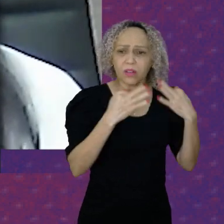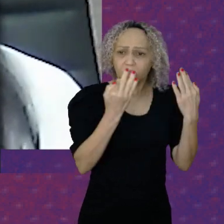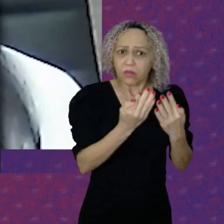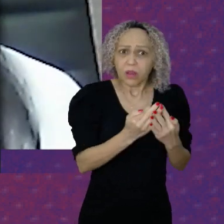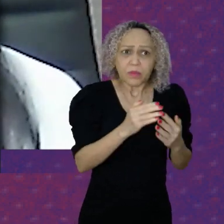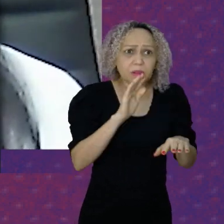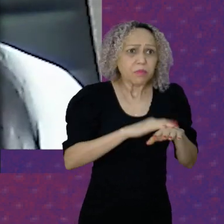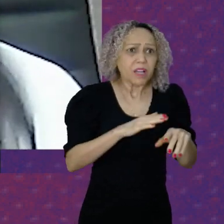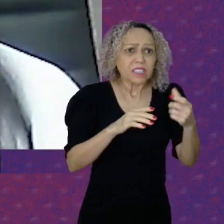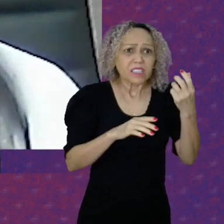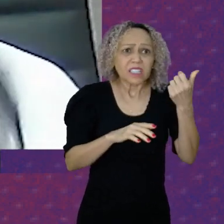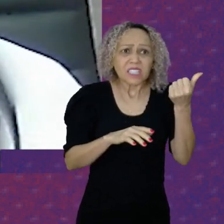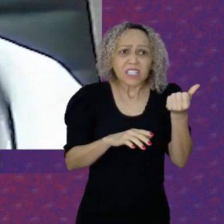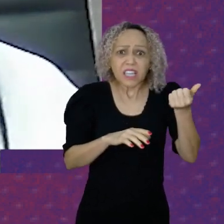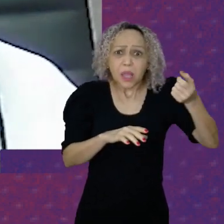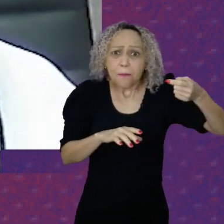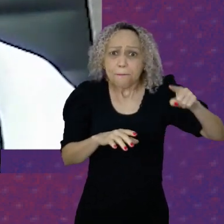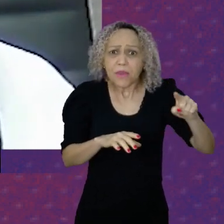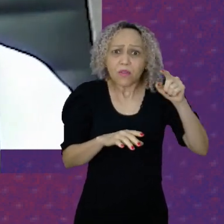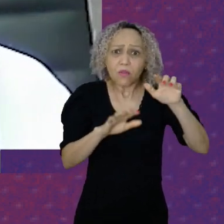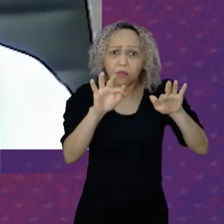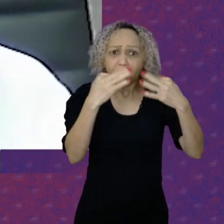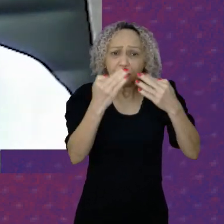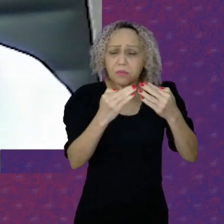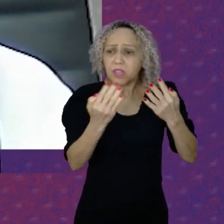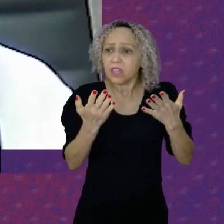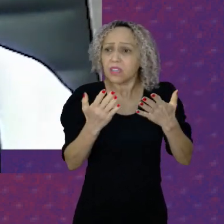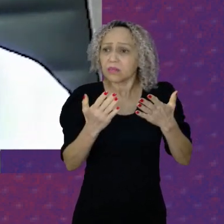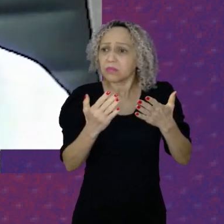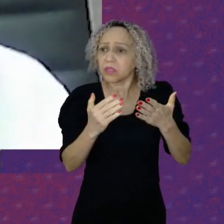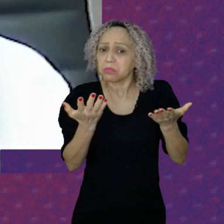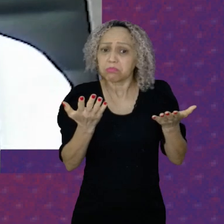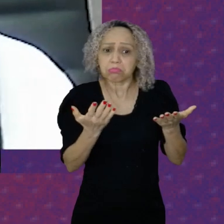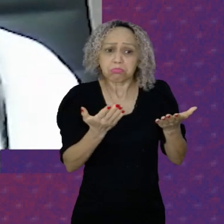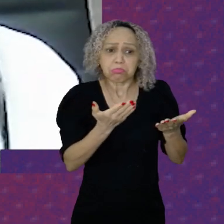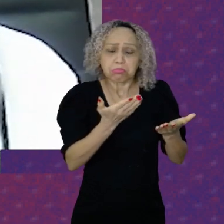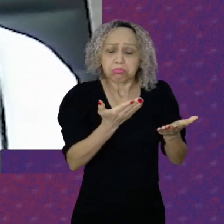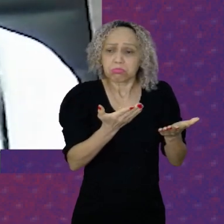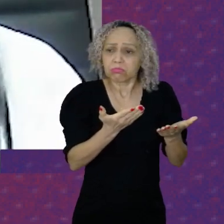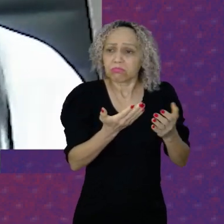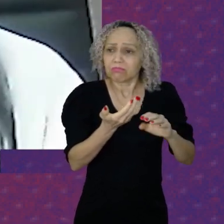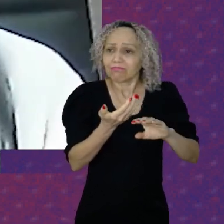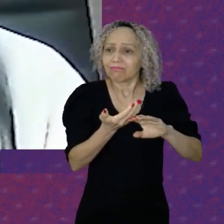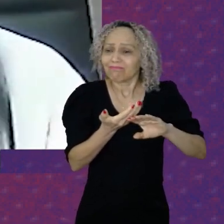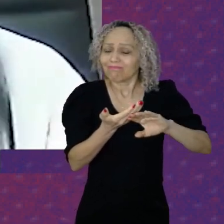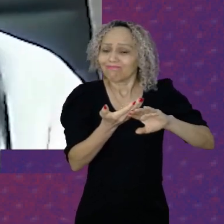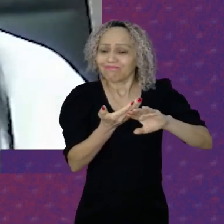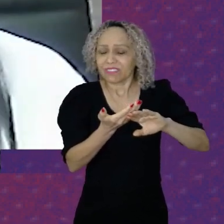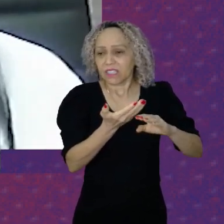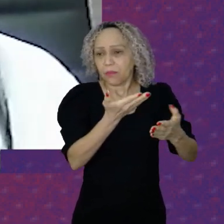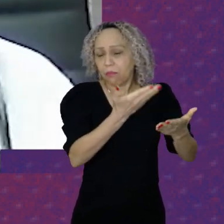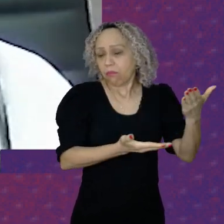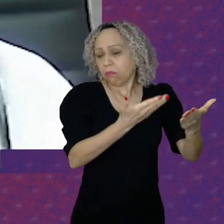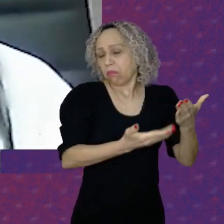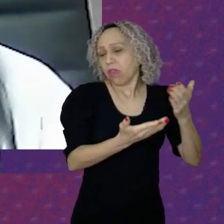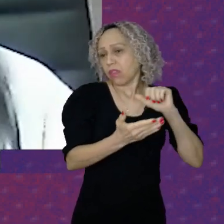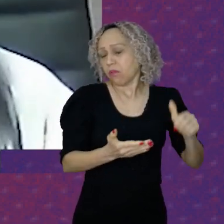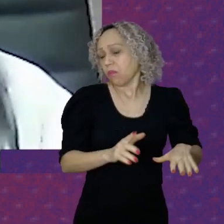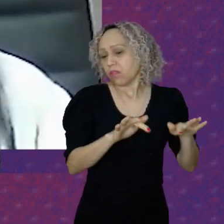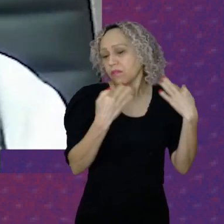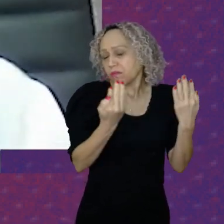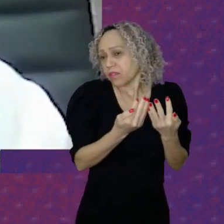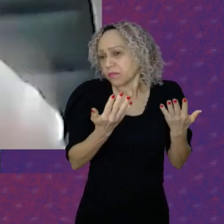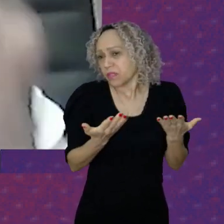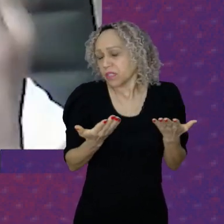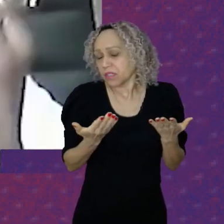perderam o Bolsa Família. Tá? Depois voltou o Auxílio Brasil, que não passou pelas prefeituras, que a gente nem sabe quem é que recebe. E agora, eu estava